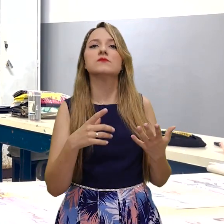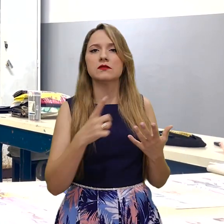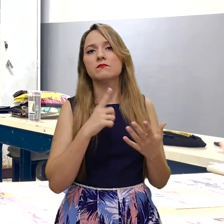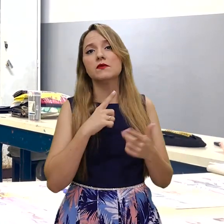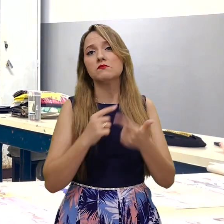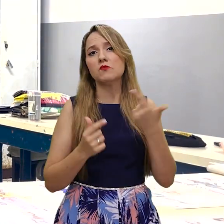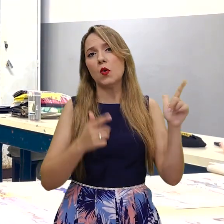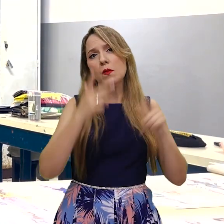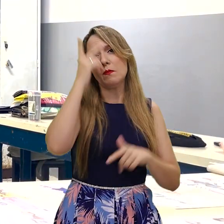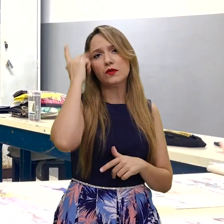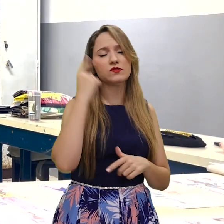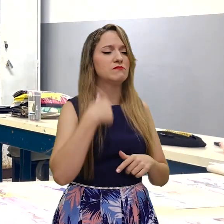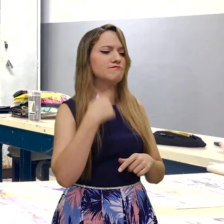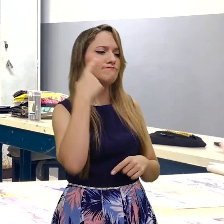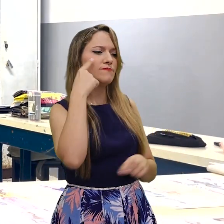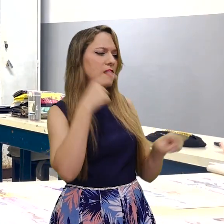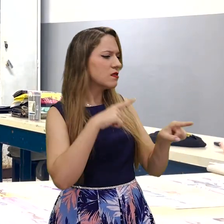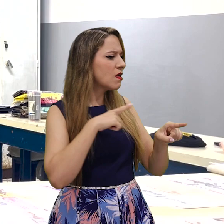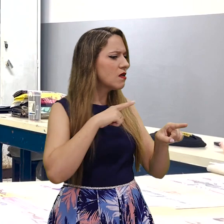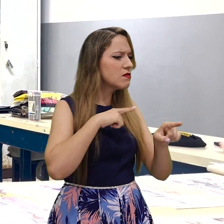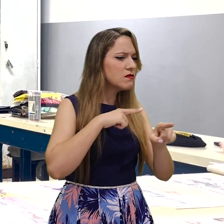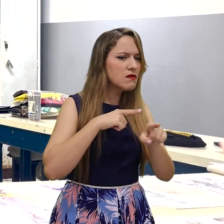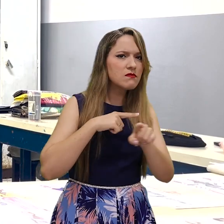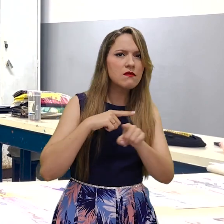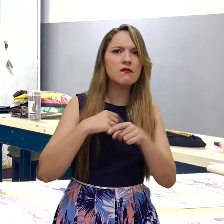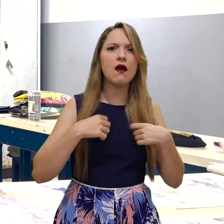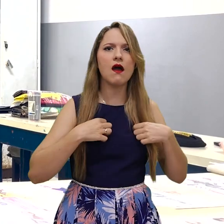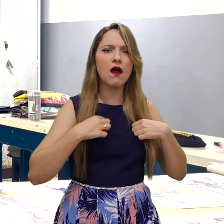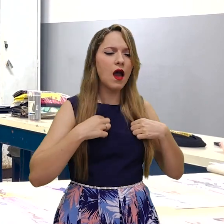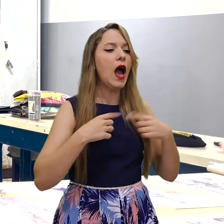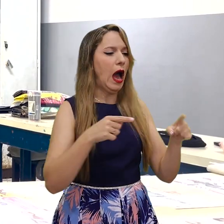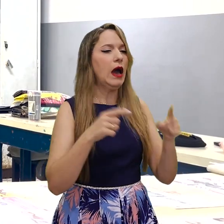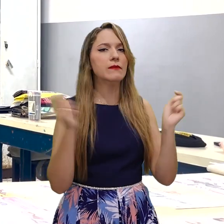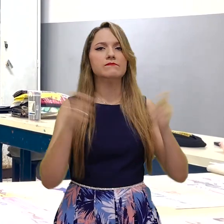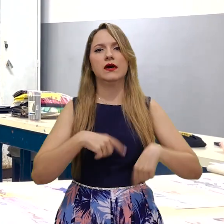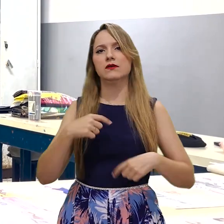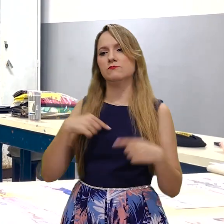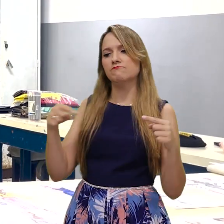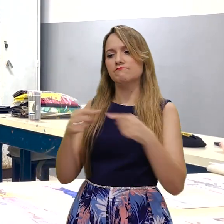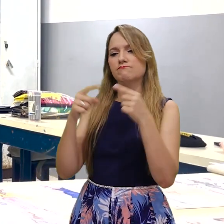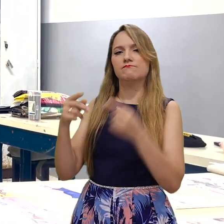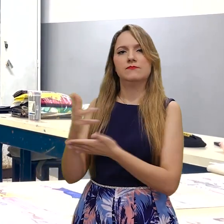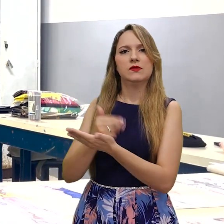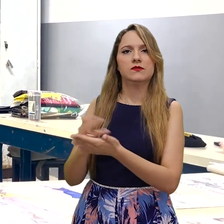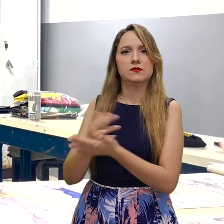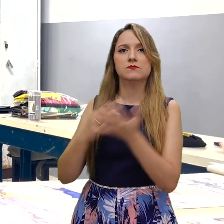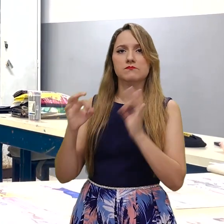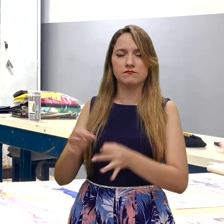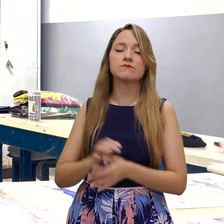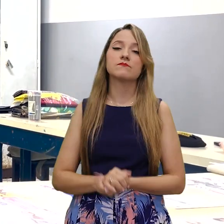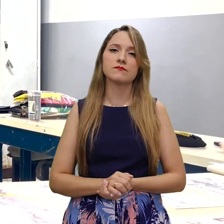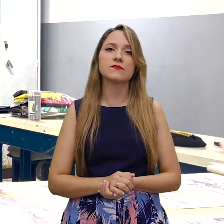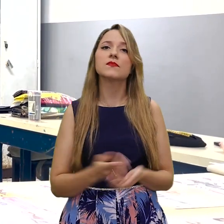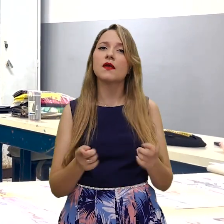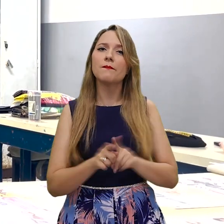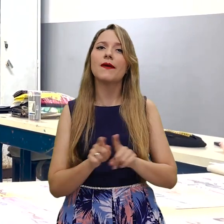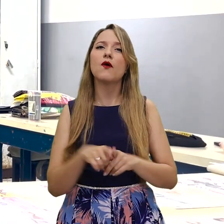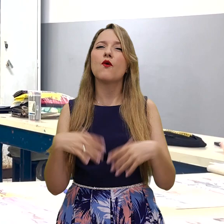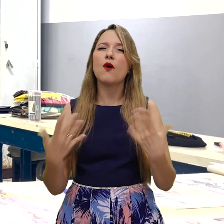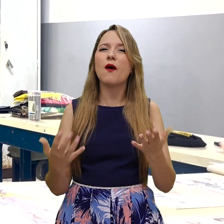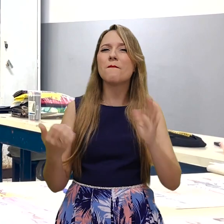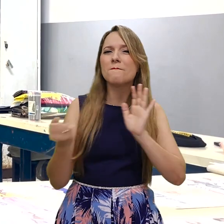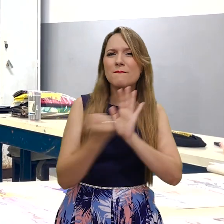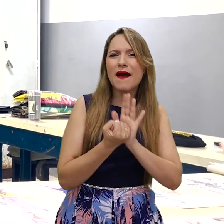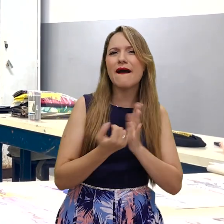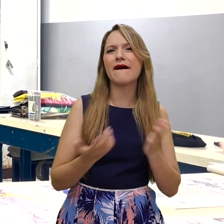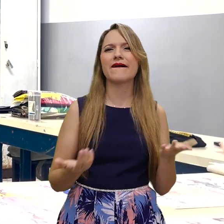partir daí criar. Então sempre depende, por exemplo, se é uma marca, né? Que marca que é essa? Quais são as bases de tecido que ela já trabalha?